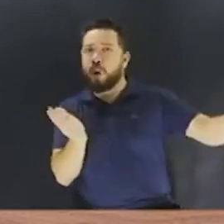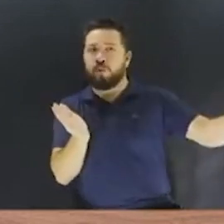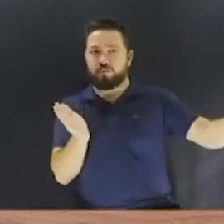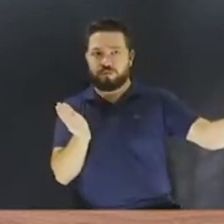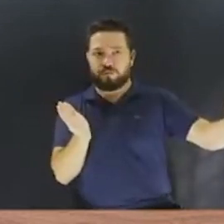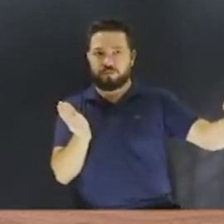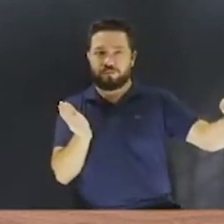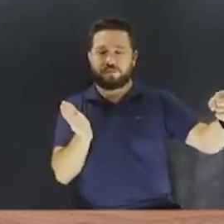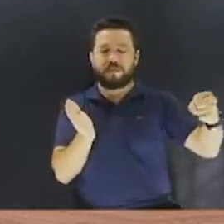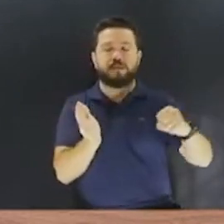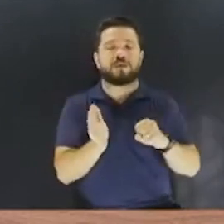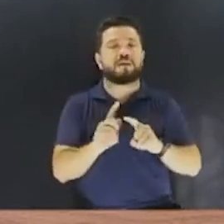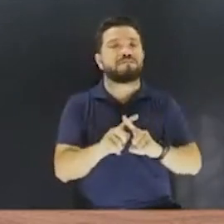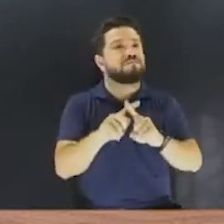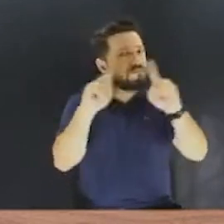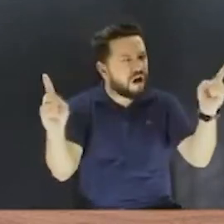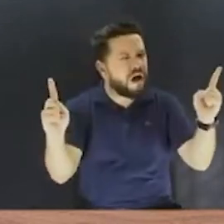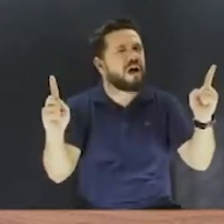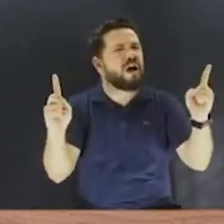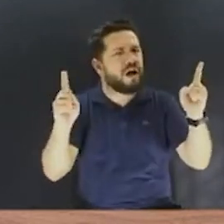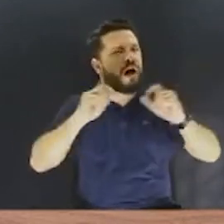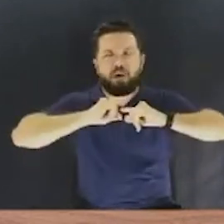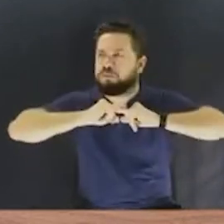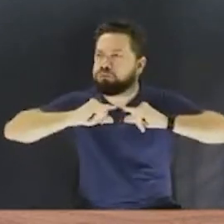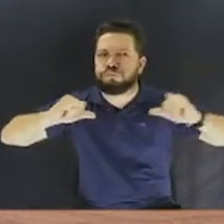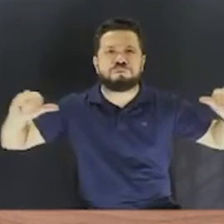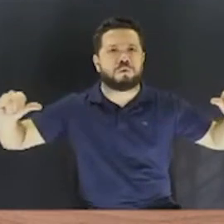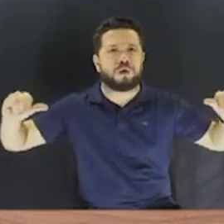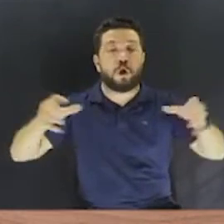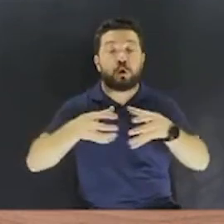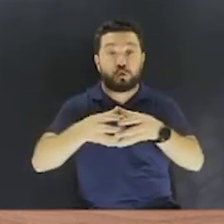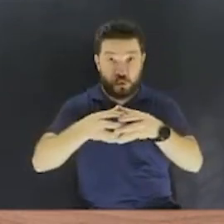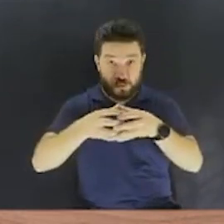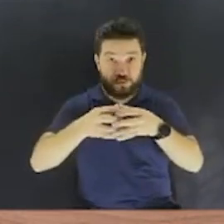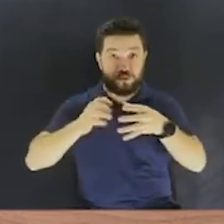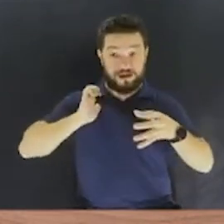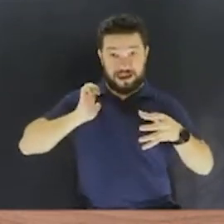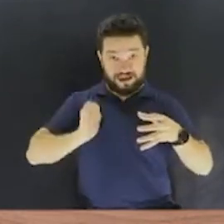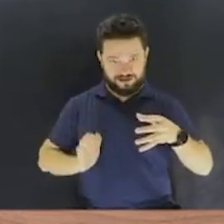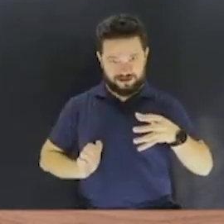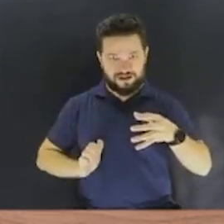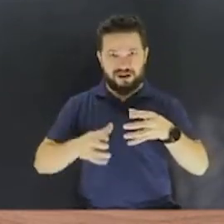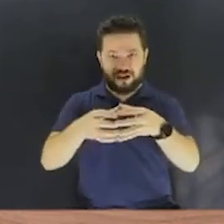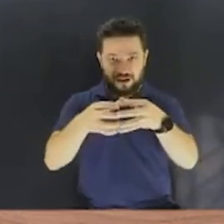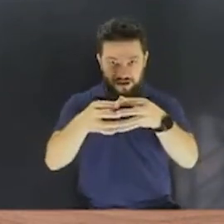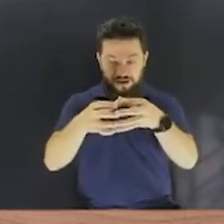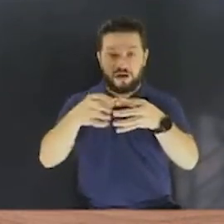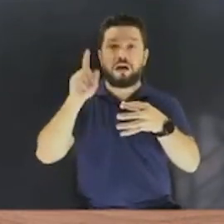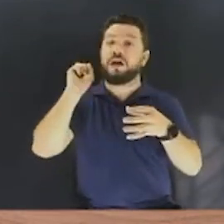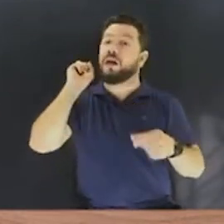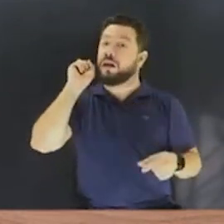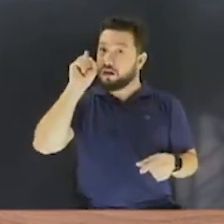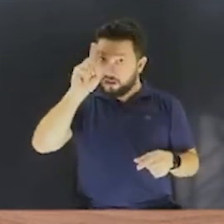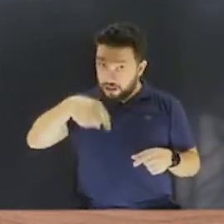deixar claro que a composição do Conselho de ética é uma indicação da dos blocos aqui desta